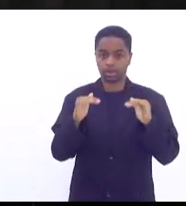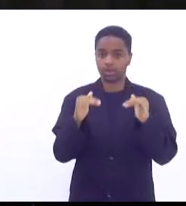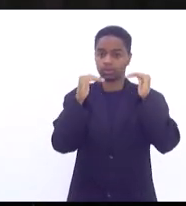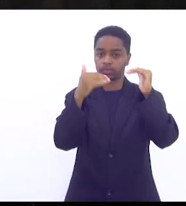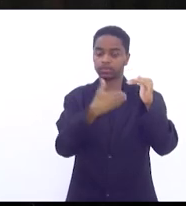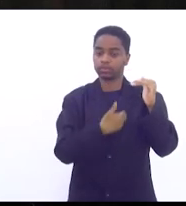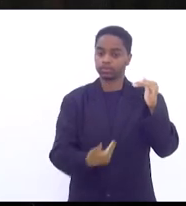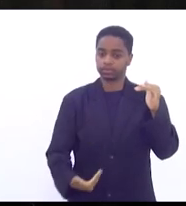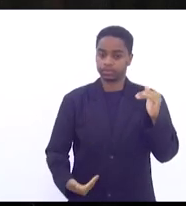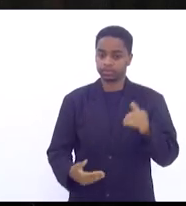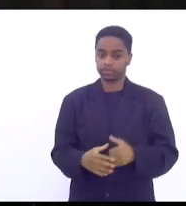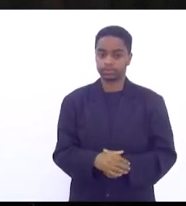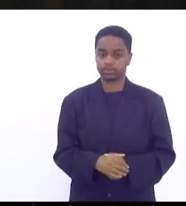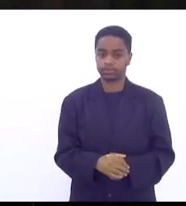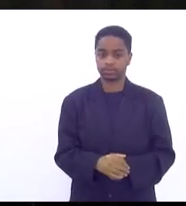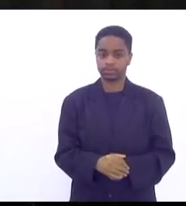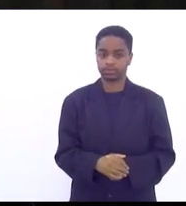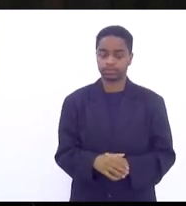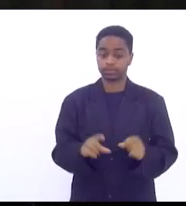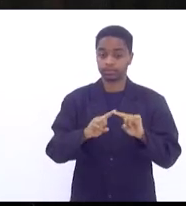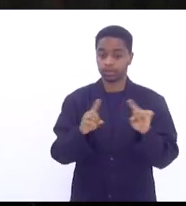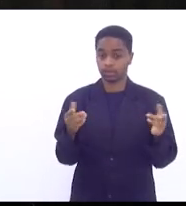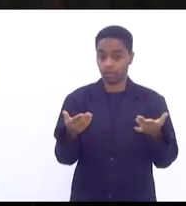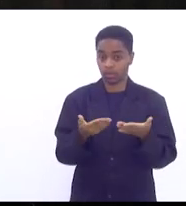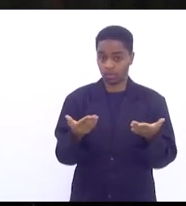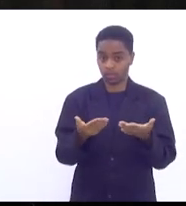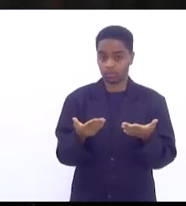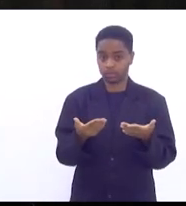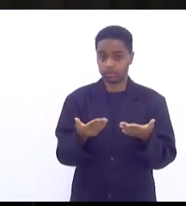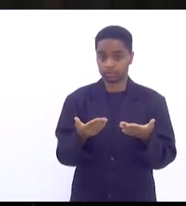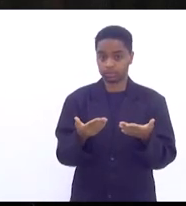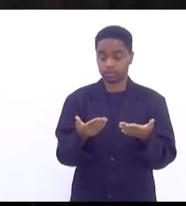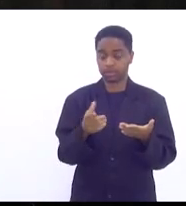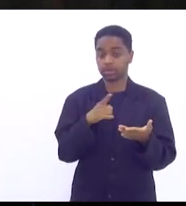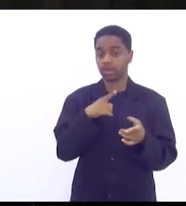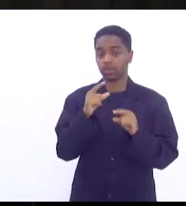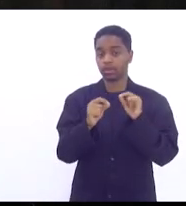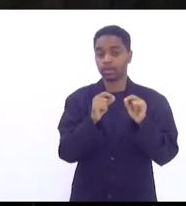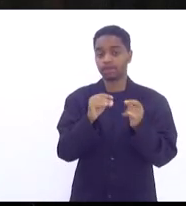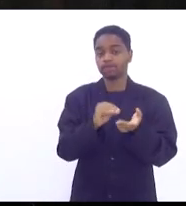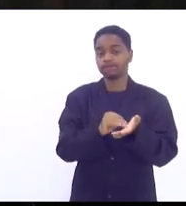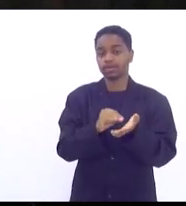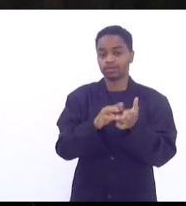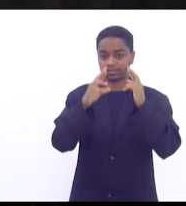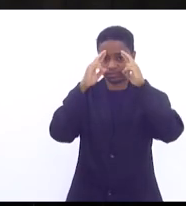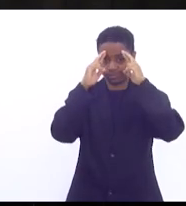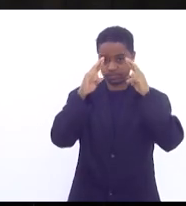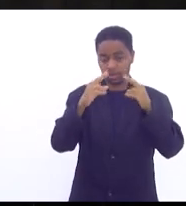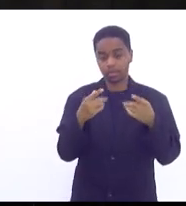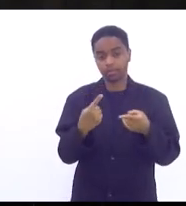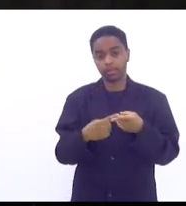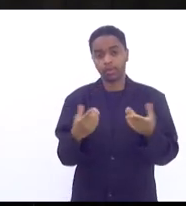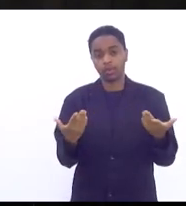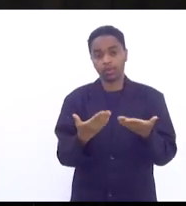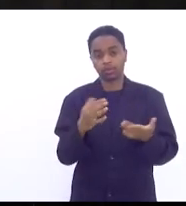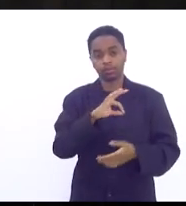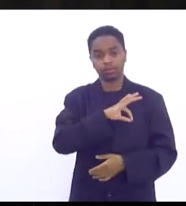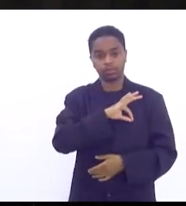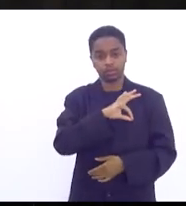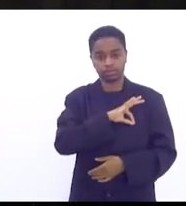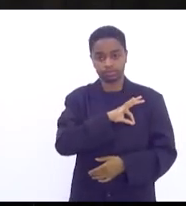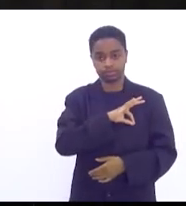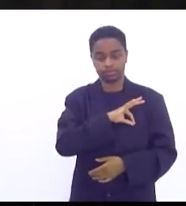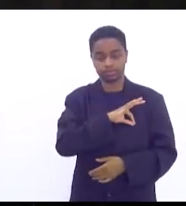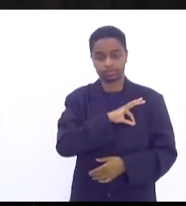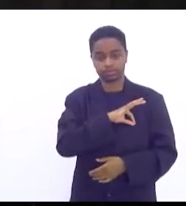pública, hoje o que você tem é mais do que desrespeito. Hoje o policial militar, além de